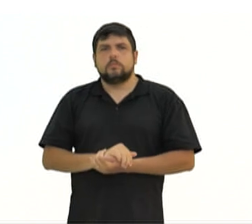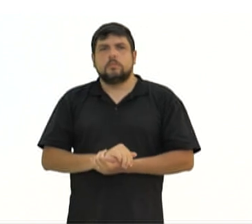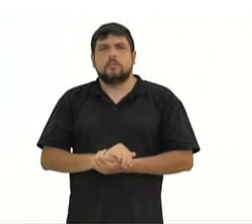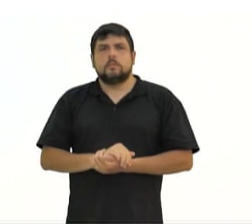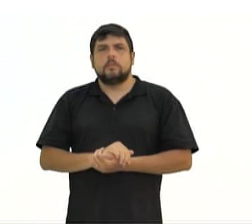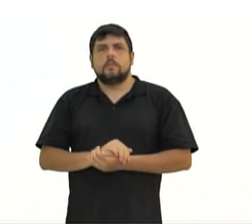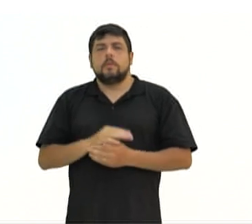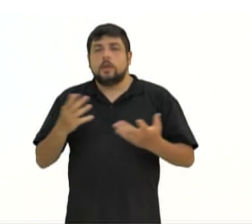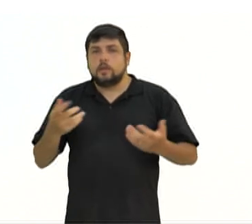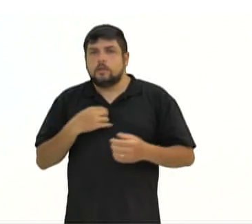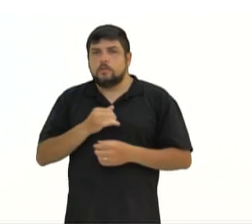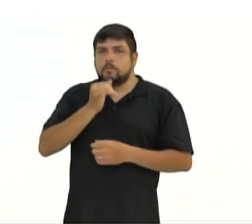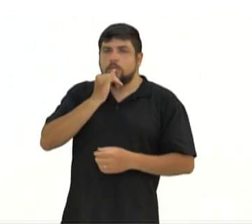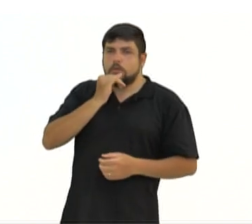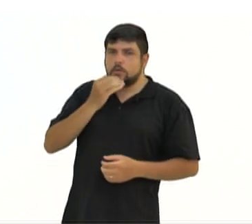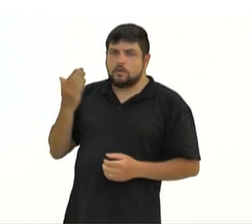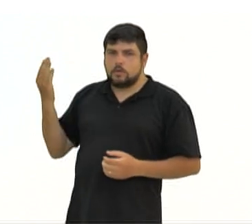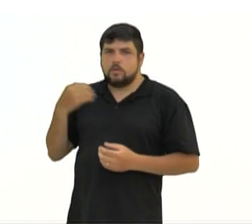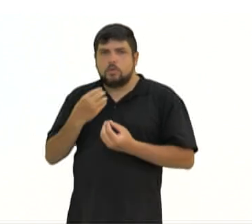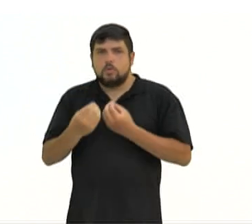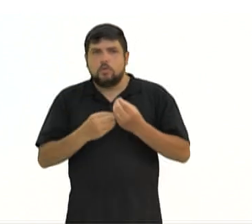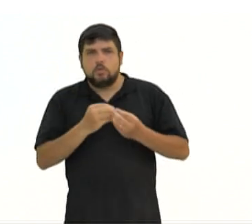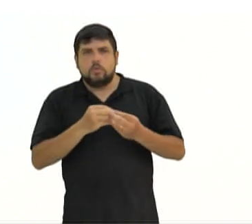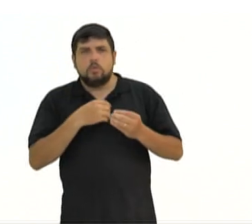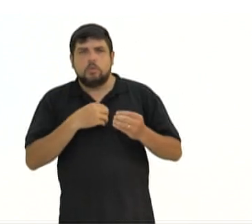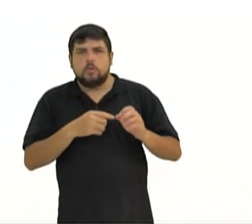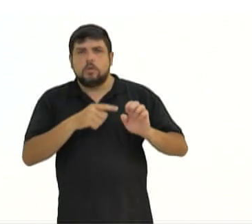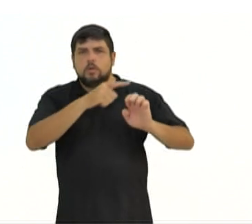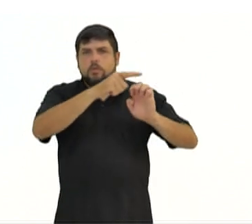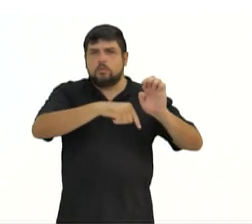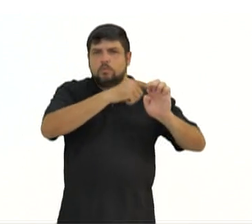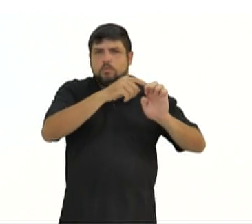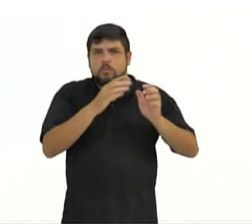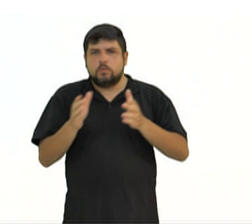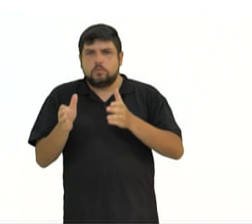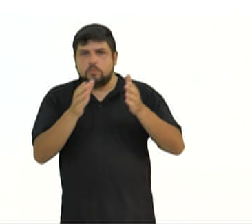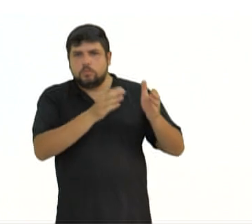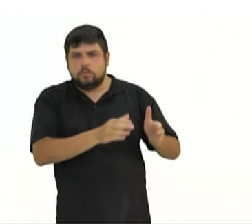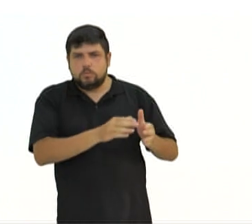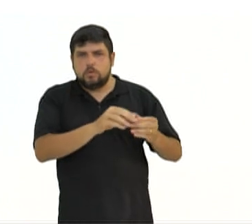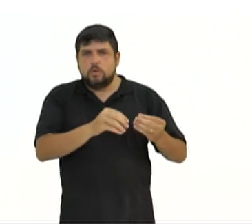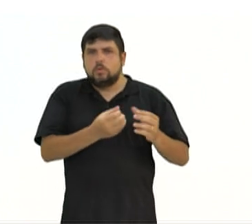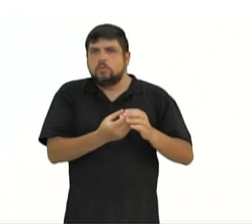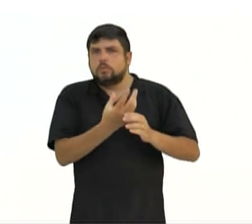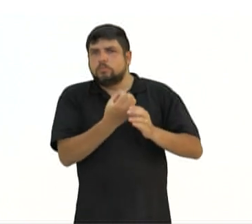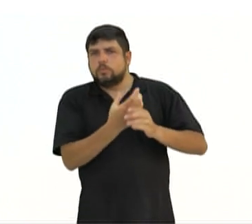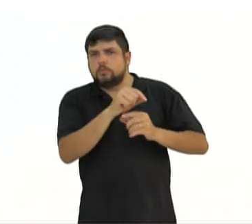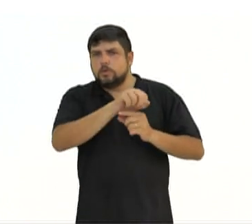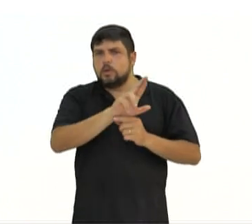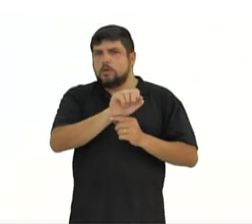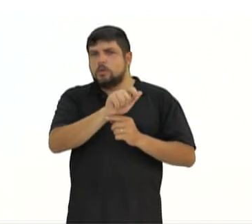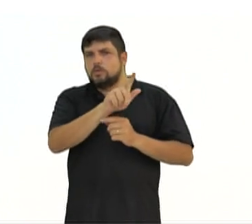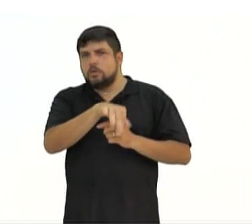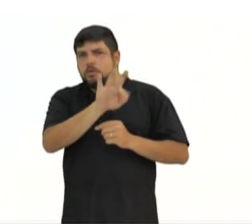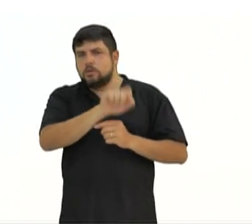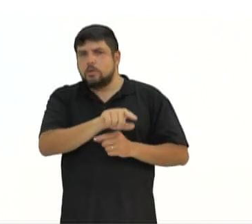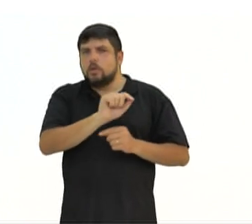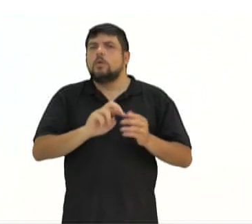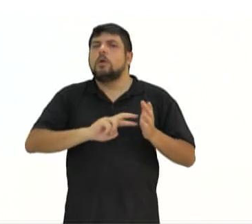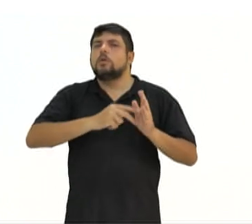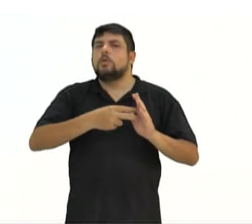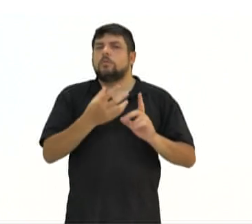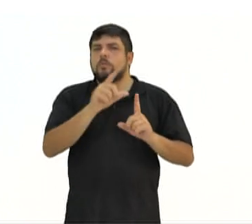nesse exemplo, a gente tem o elétron aqui do lado dos reagentes, isso mostra para a gente que é uma reação de redução.